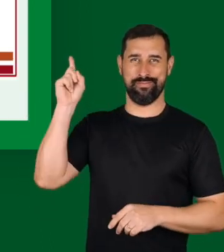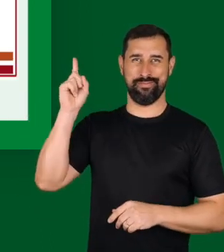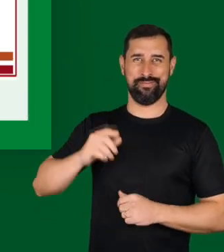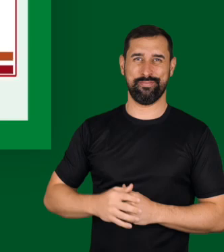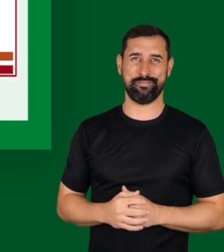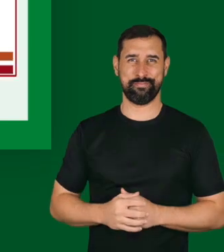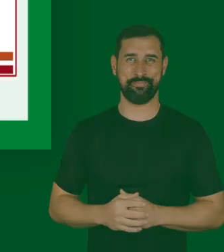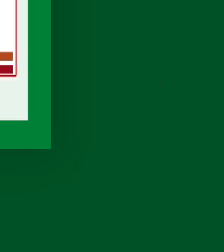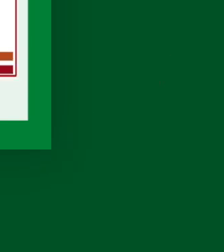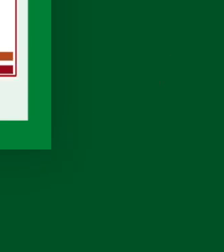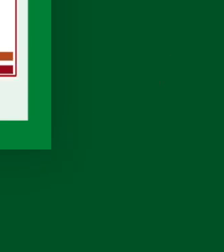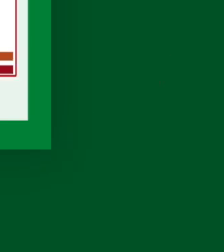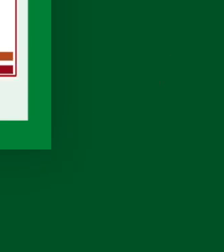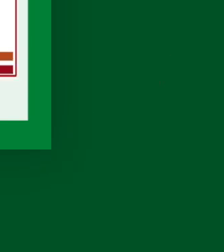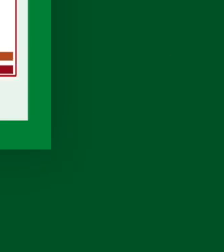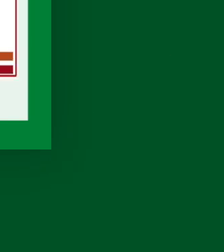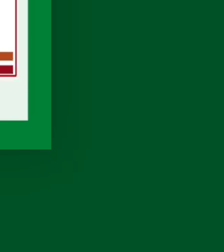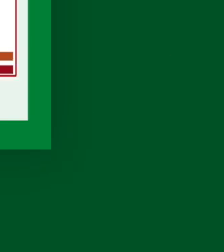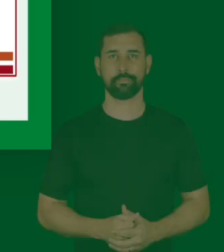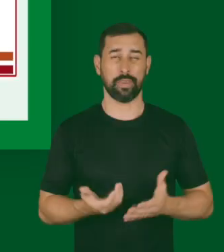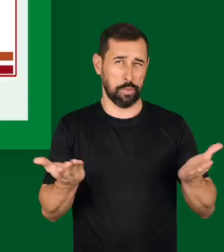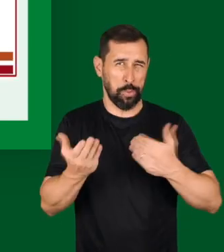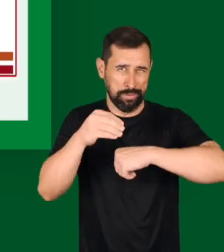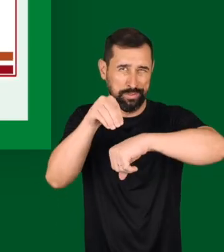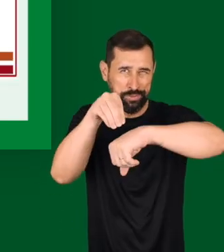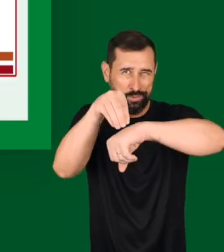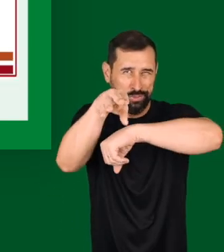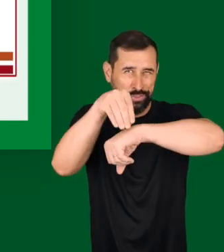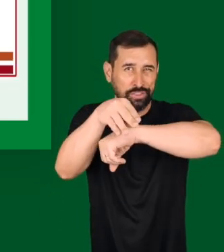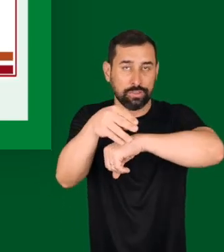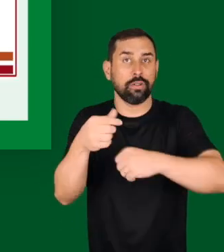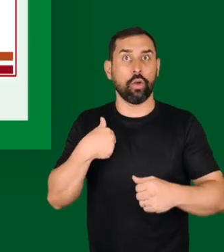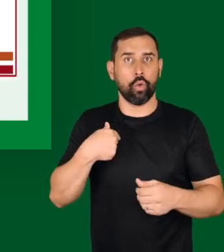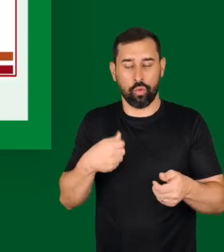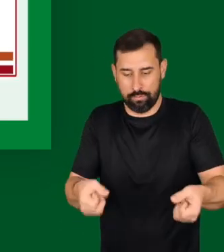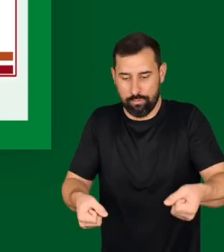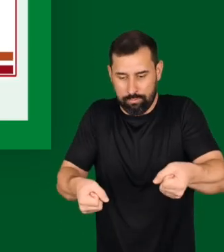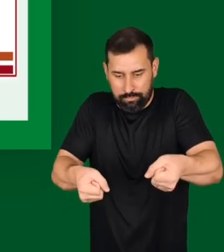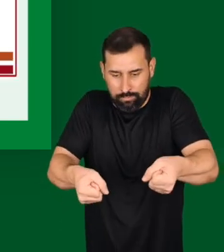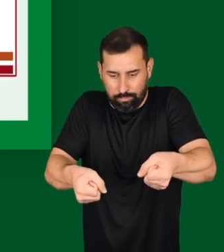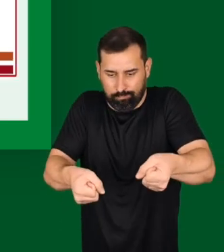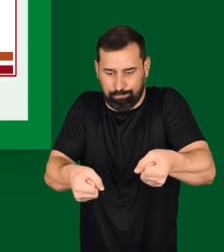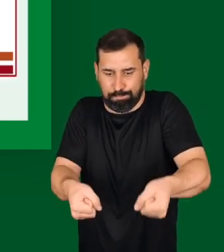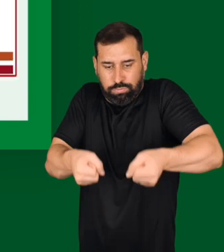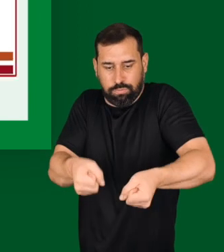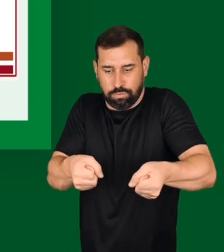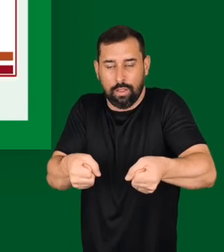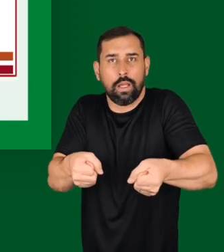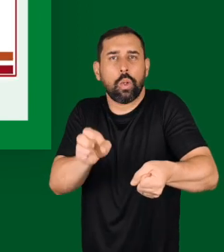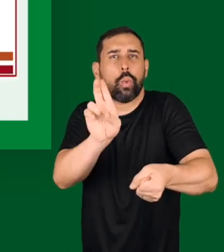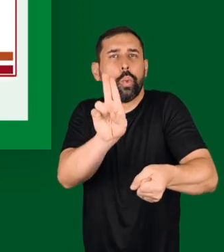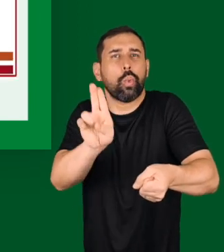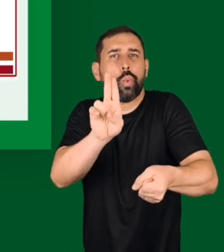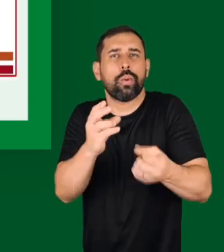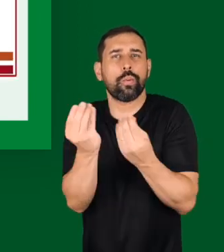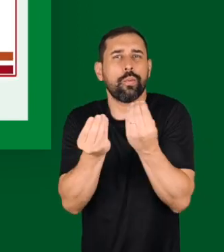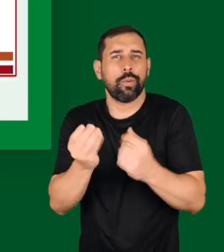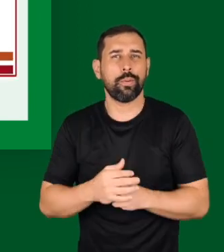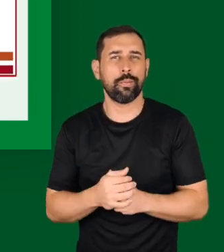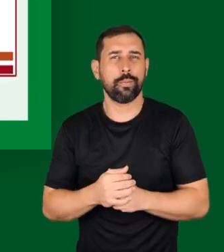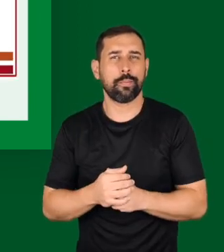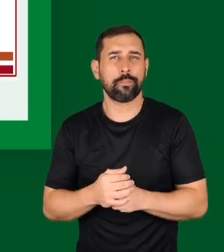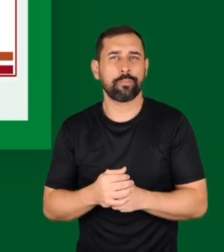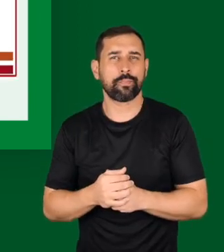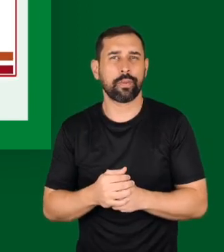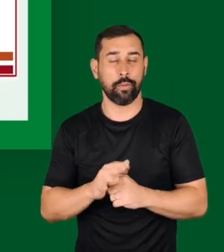nosso diapositivo. Muito bem, então, algumas recomendações em relação à